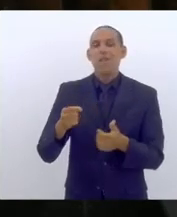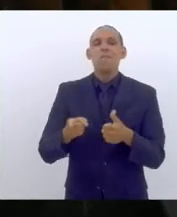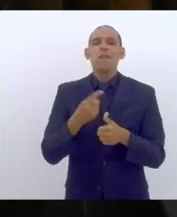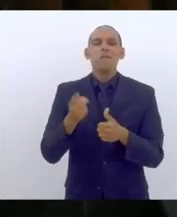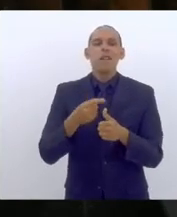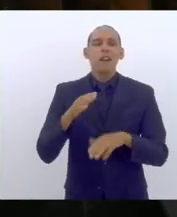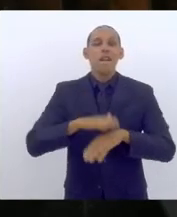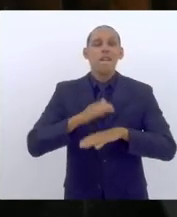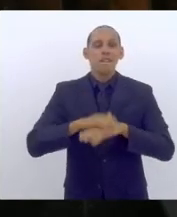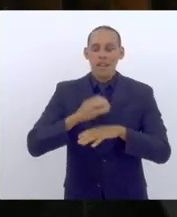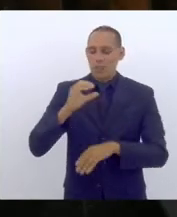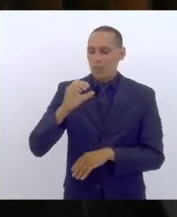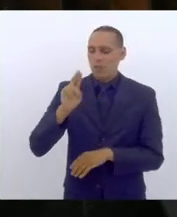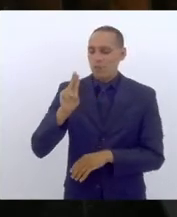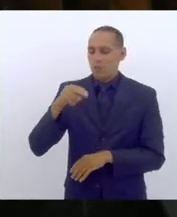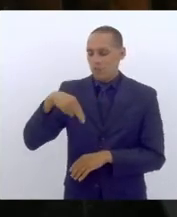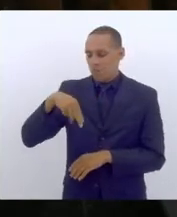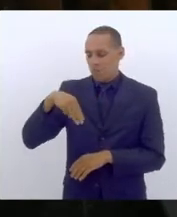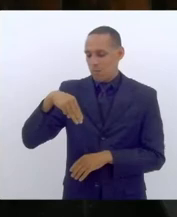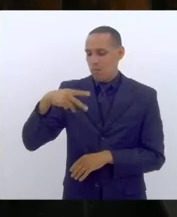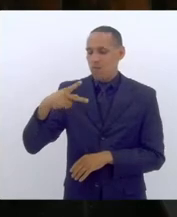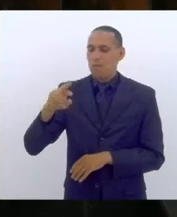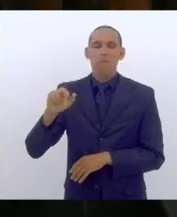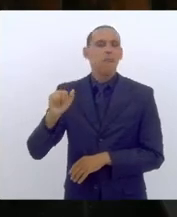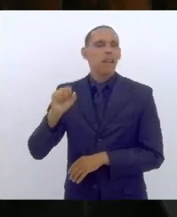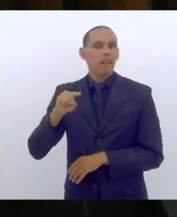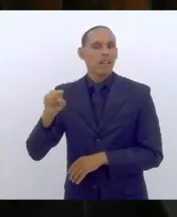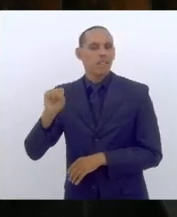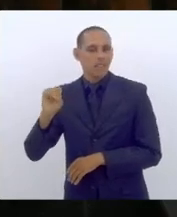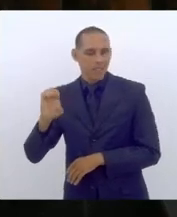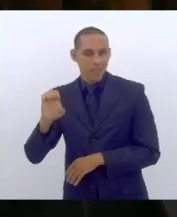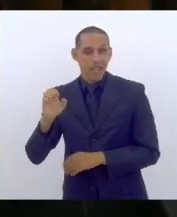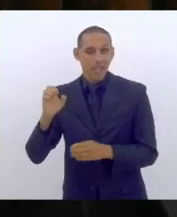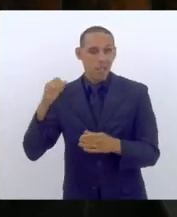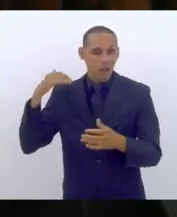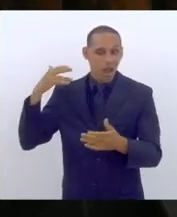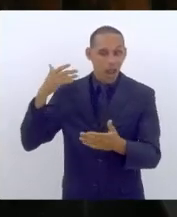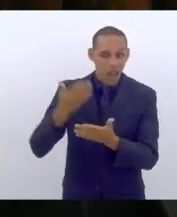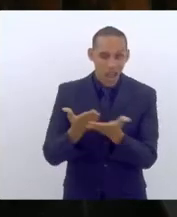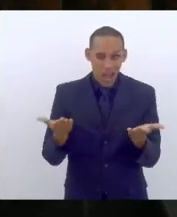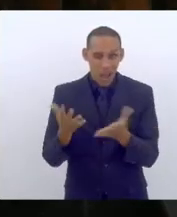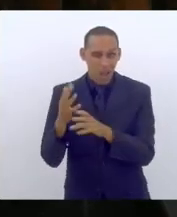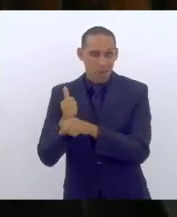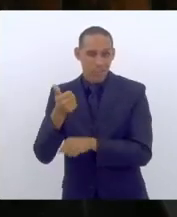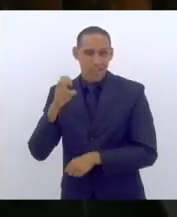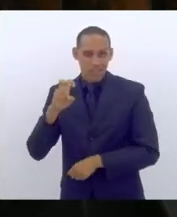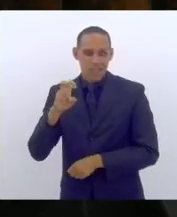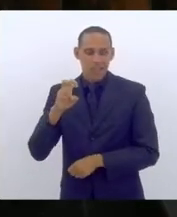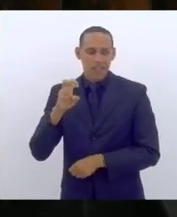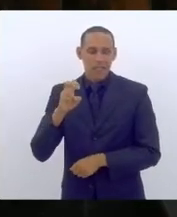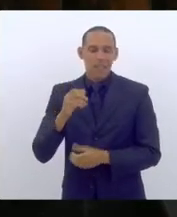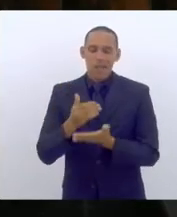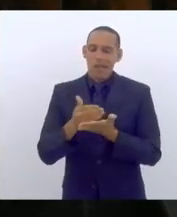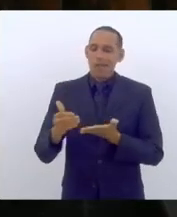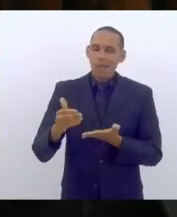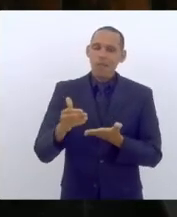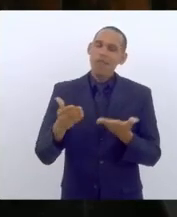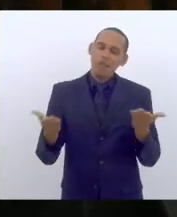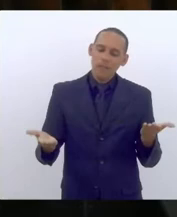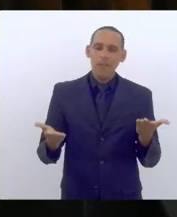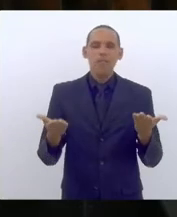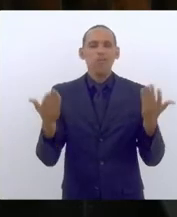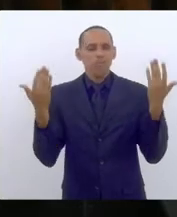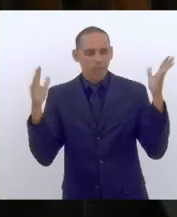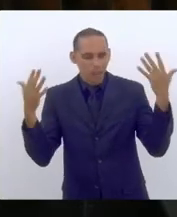a gente tem que ter a paciência inacreditável em relação a isso então era isso o ponto elogiar o Parlamento